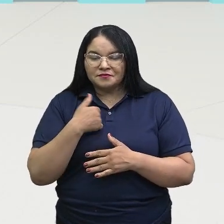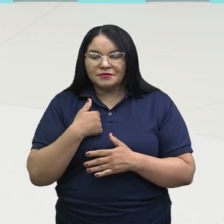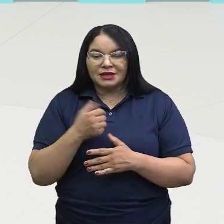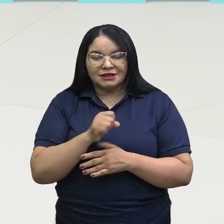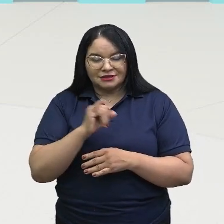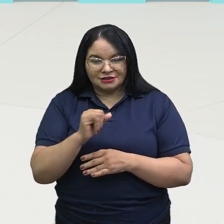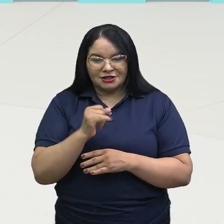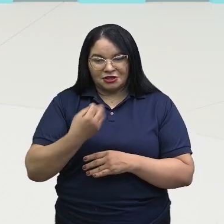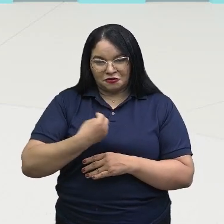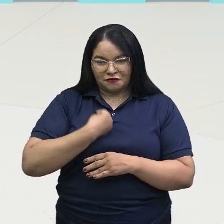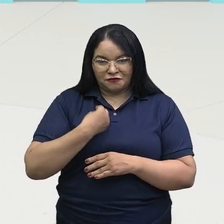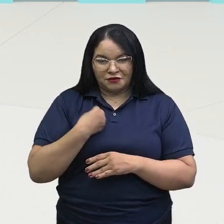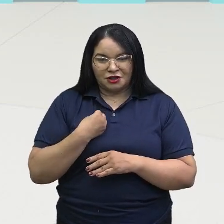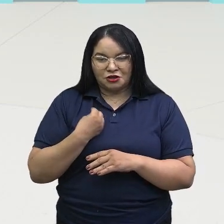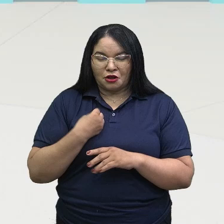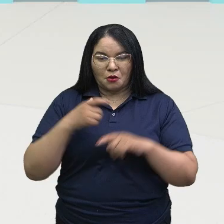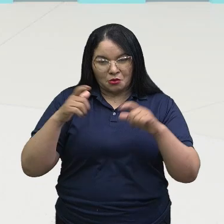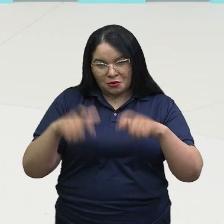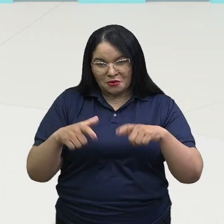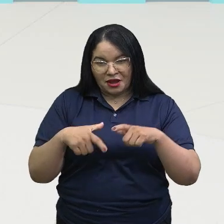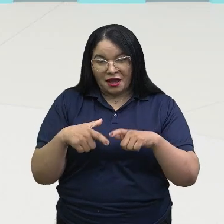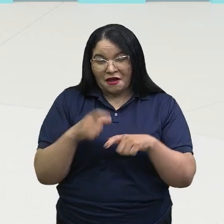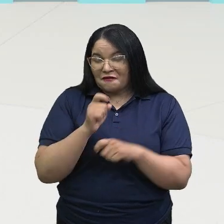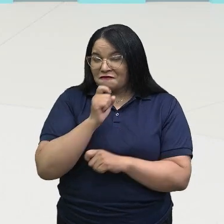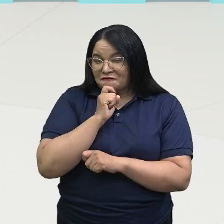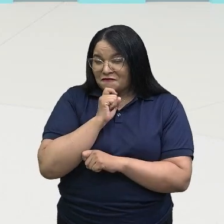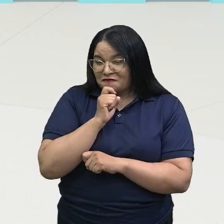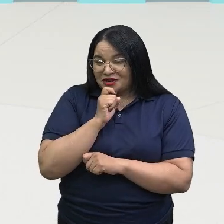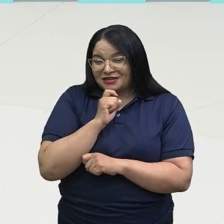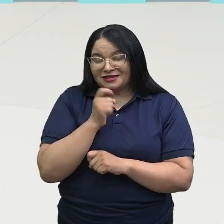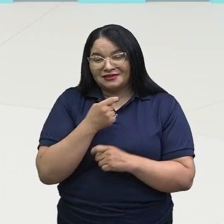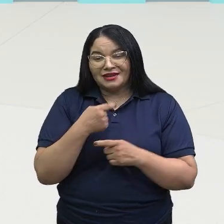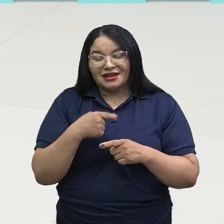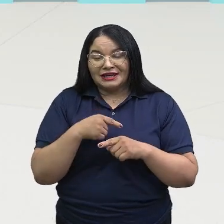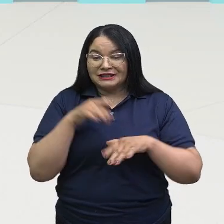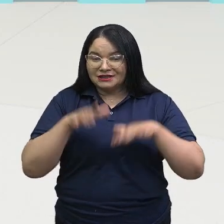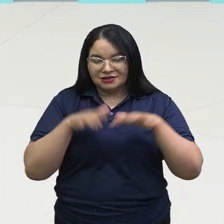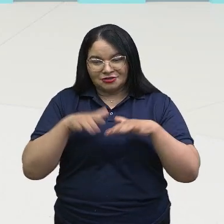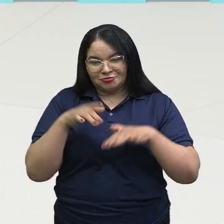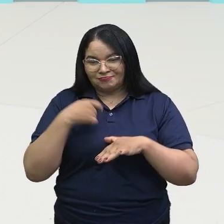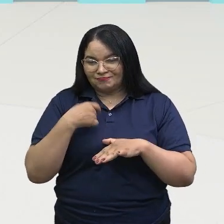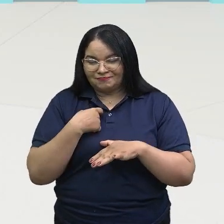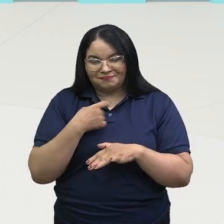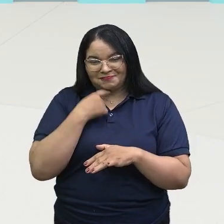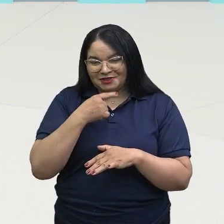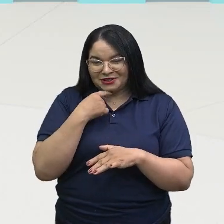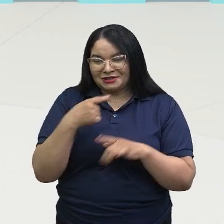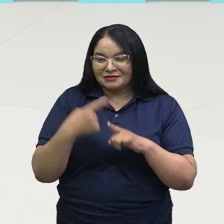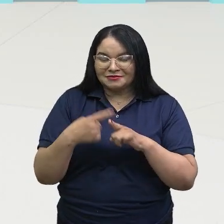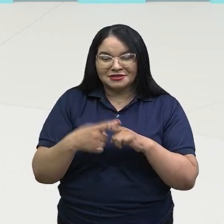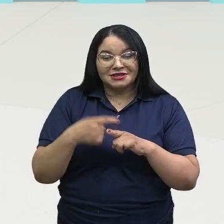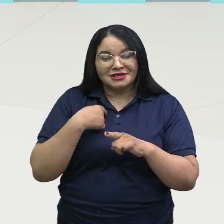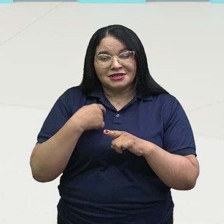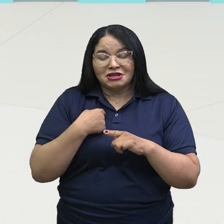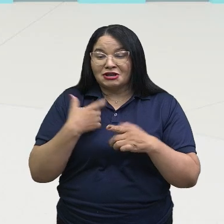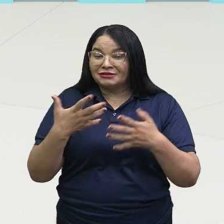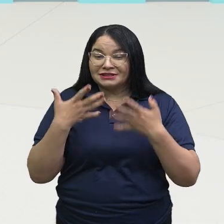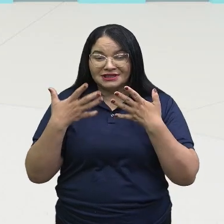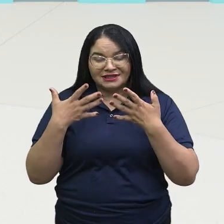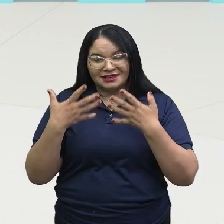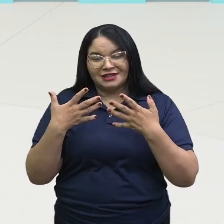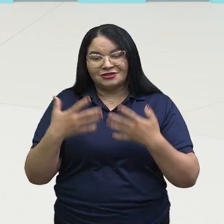se eu morasse num lugar muito frio, talvez eu não me adaptasse a esse local, porque eu sou de um local que é extremamente